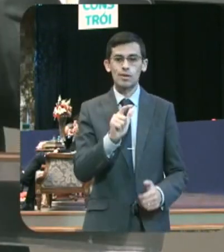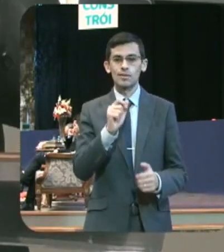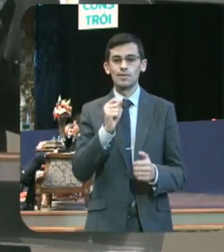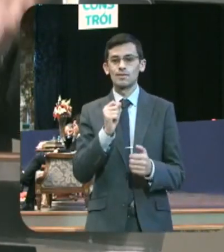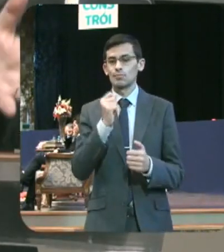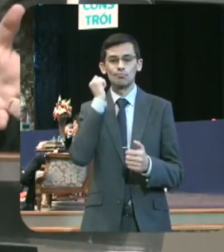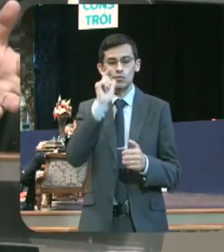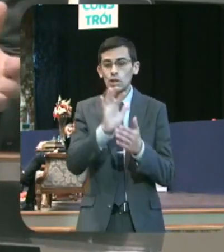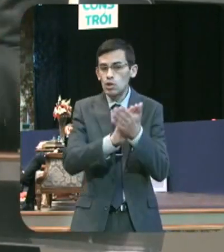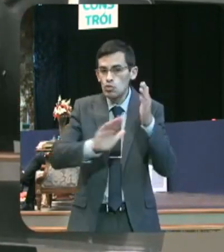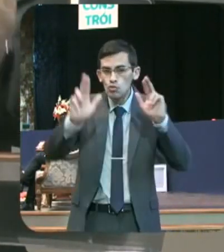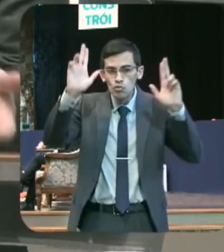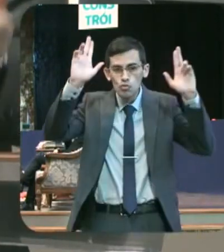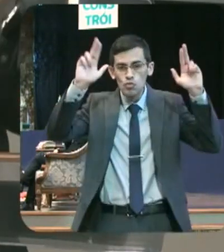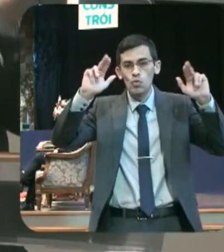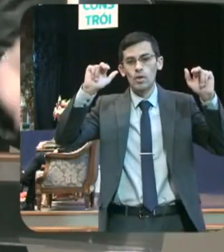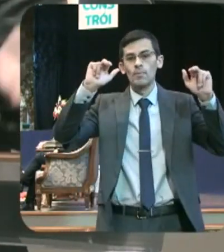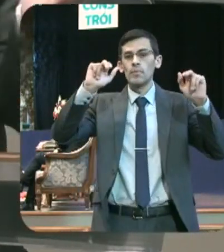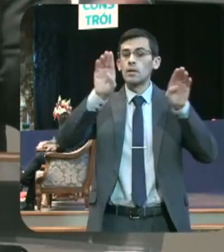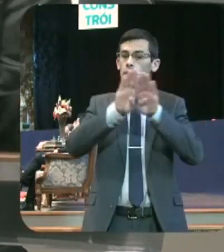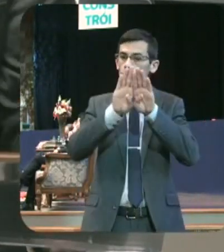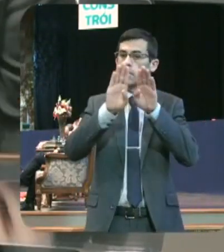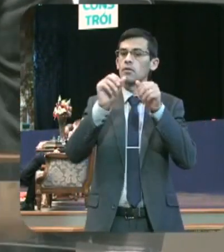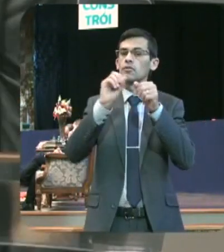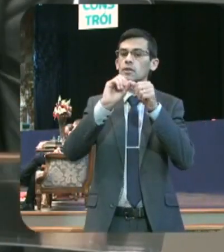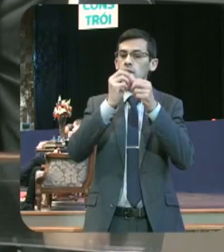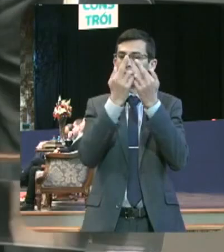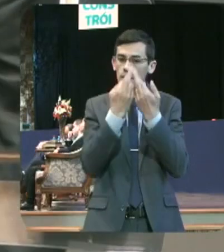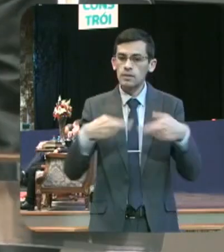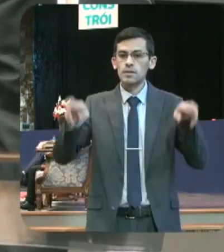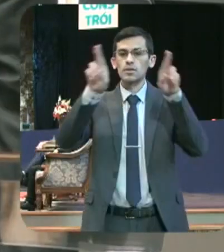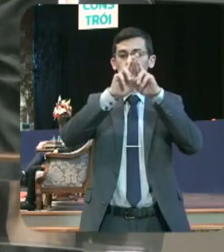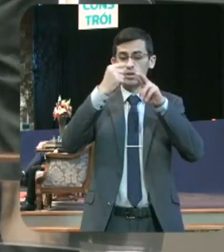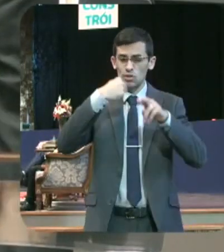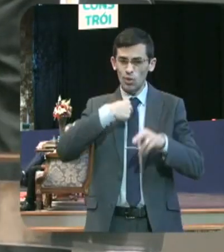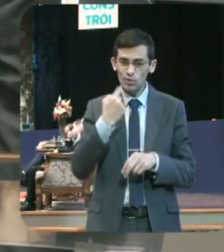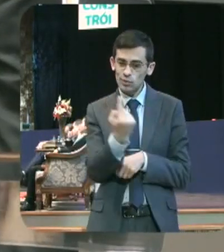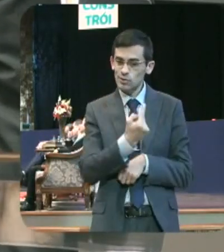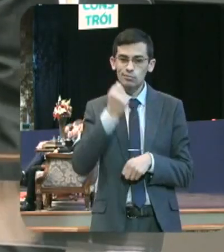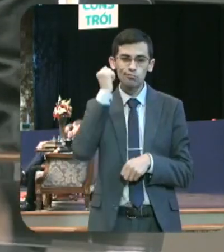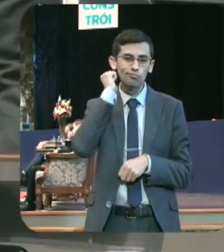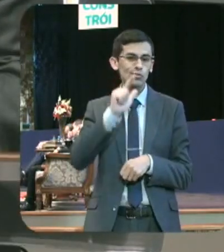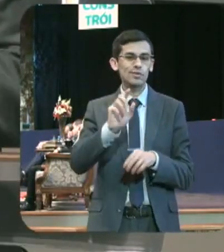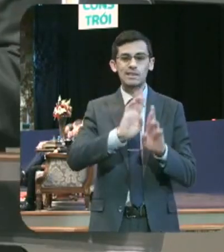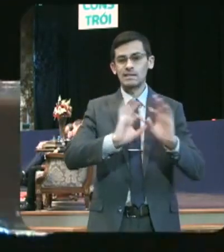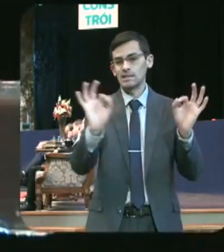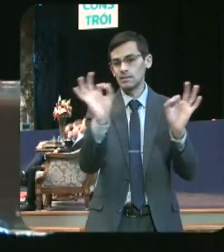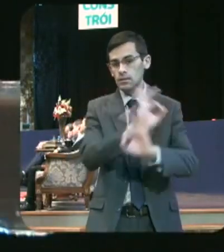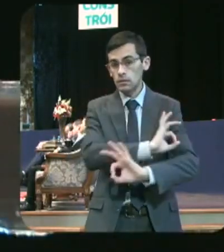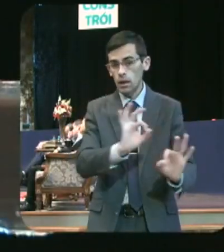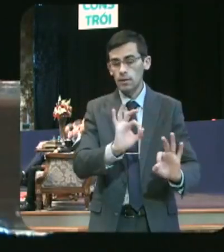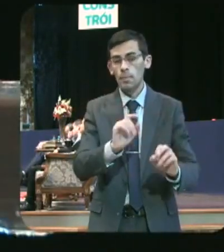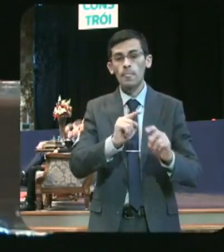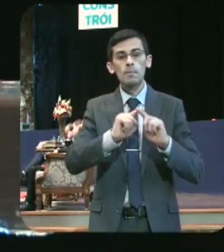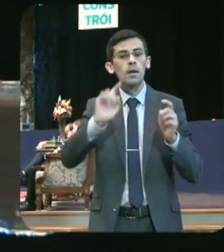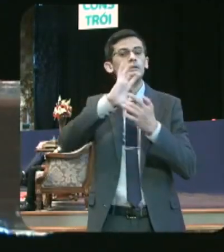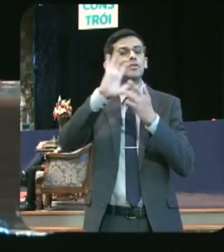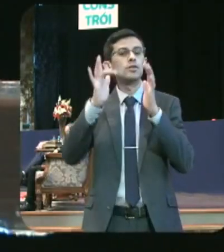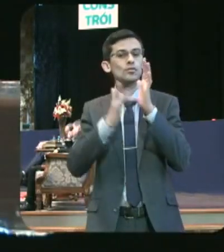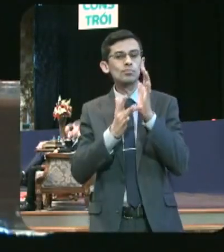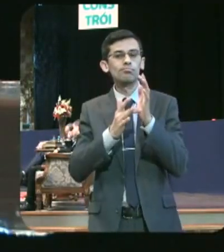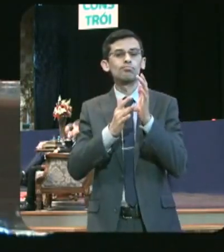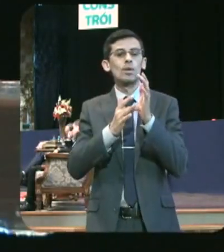fazer restaurações que nunca conseguiríamos fazer. E ele então acerta as questões